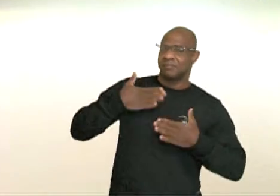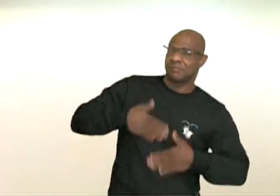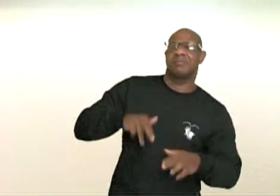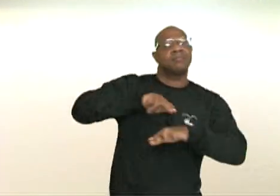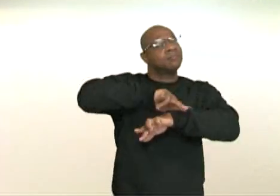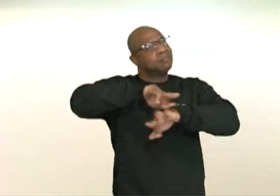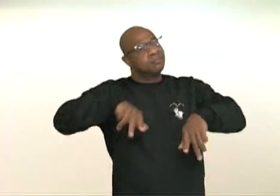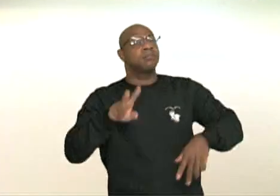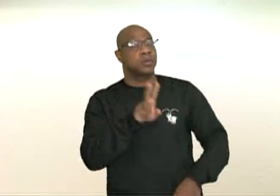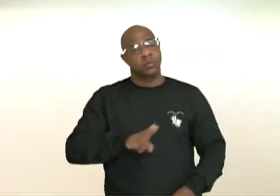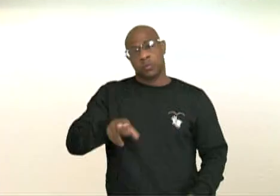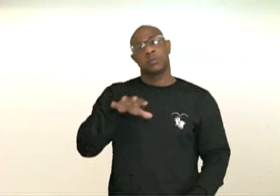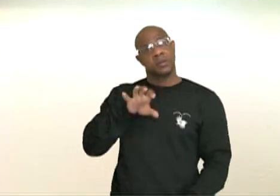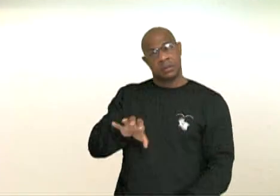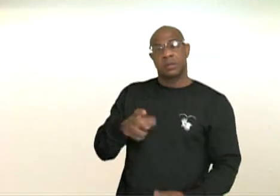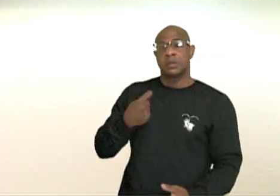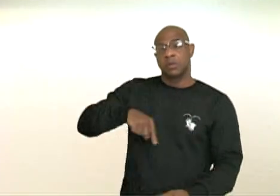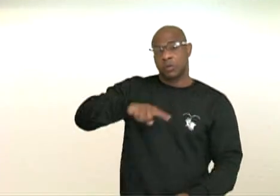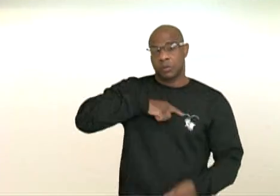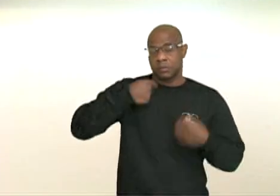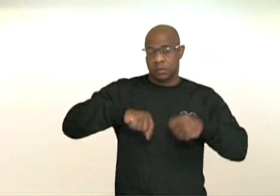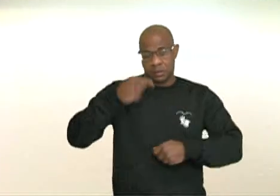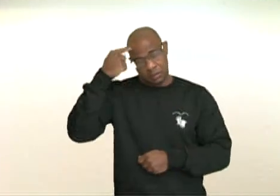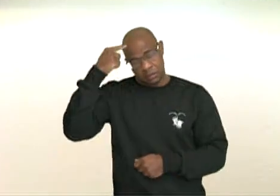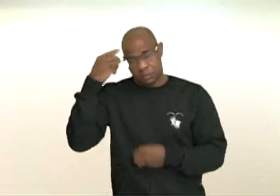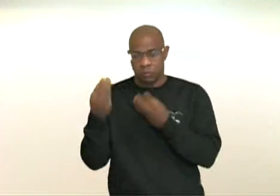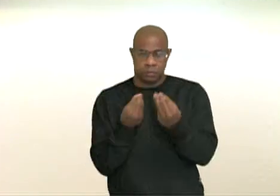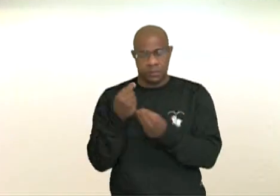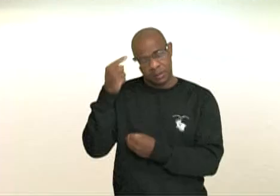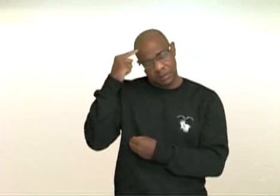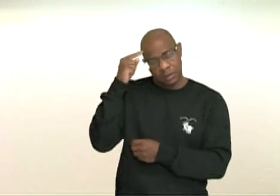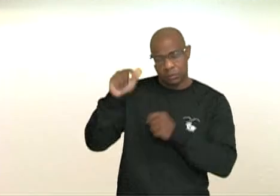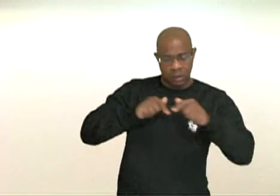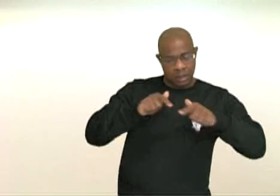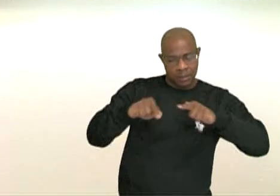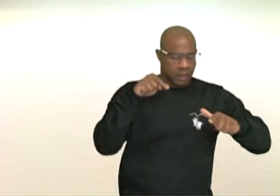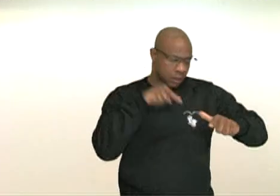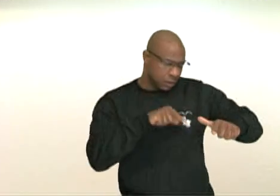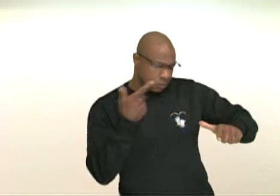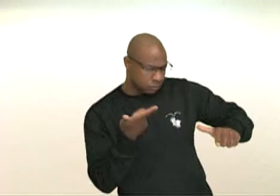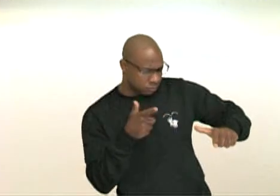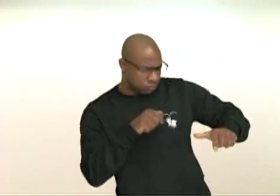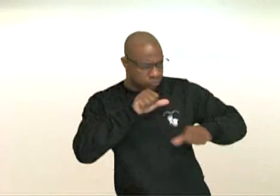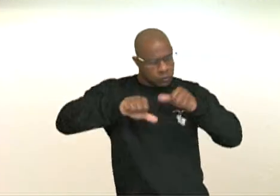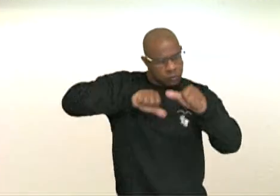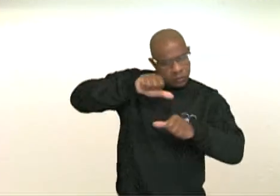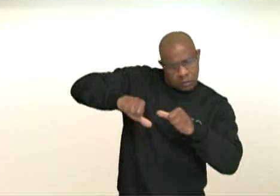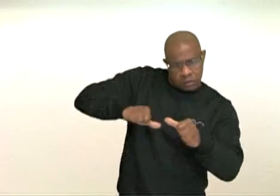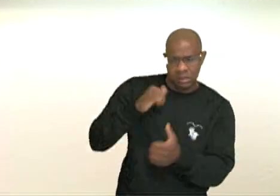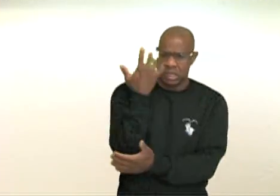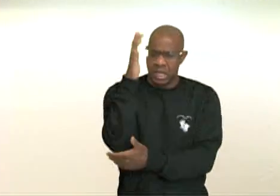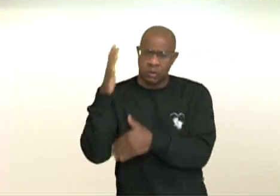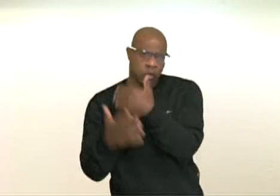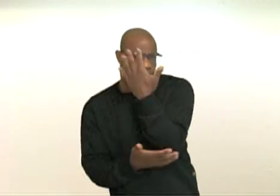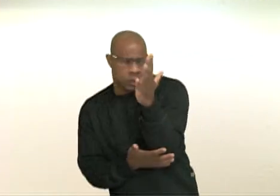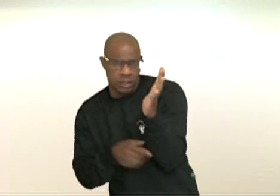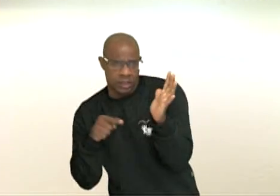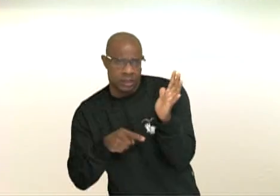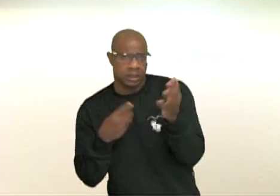etc. Então, é isso que vocês têm que ter em mente quando vão pensar nesse trabalho como a modificação da